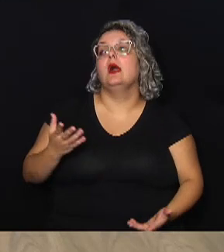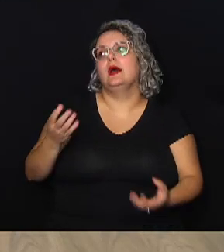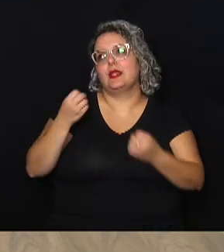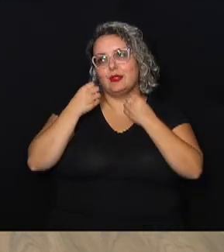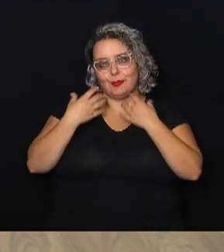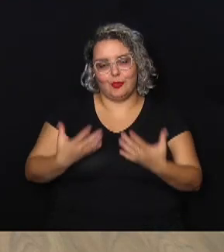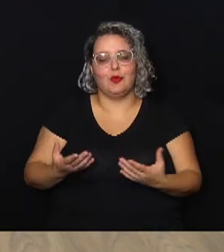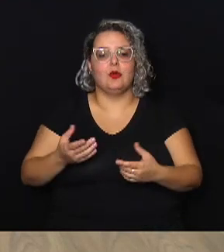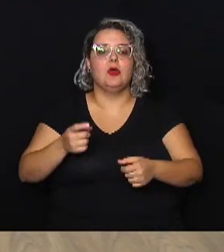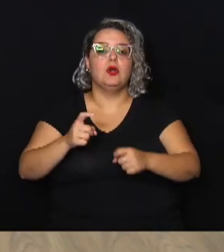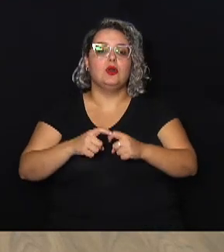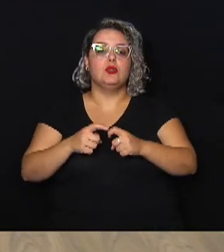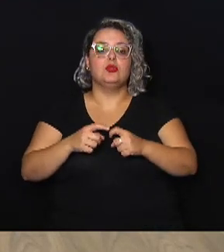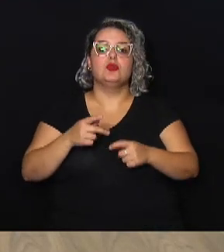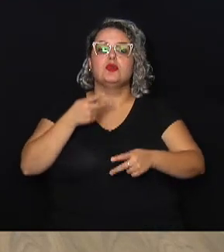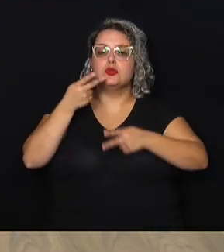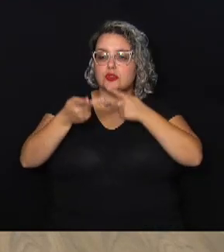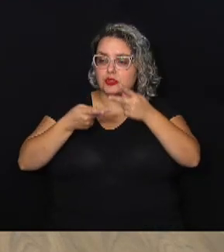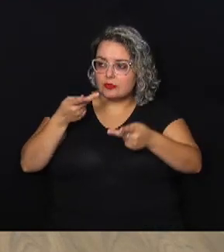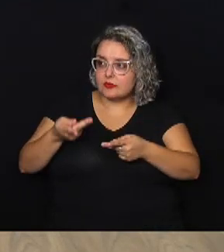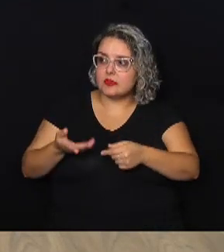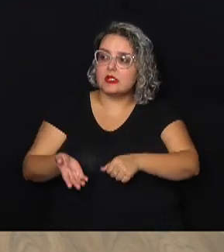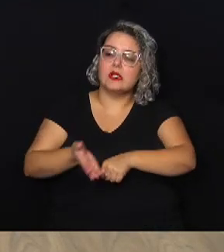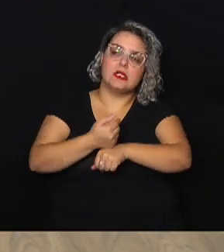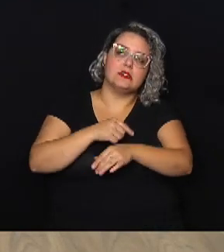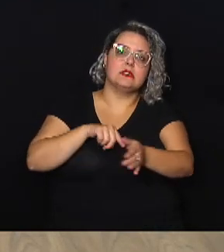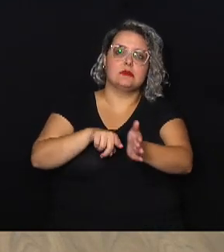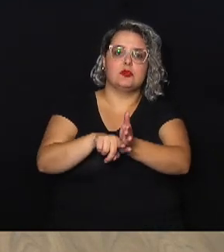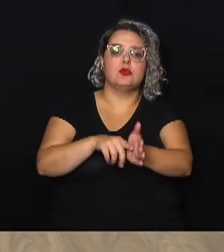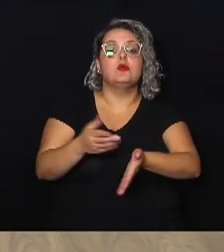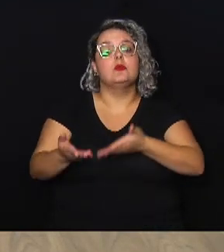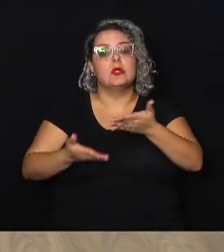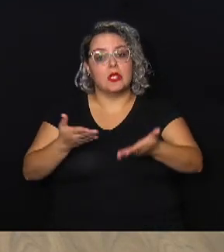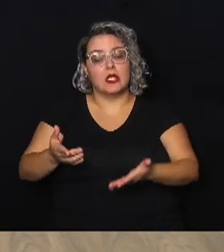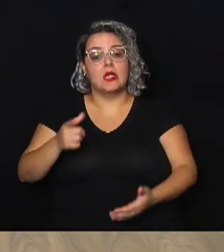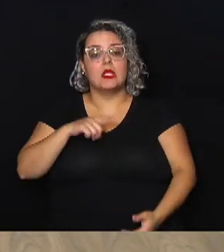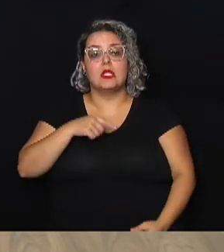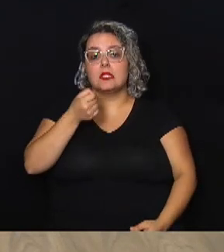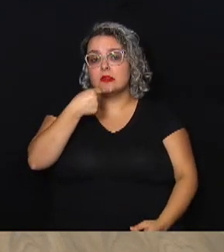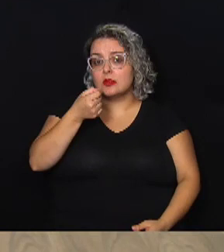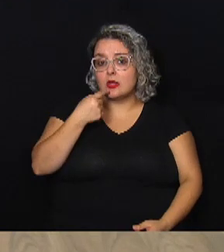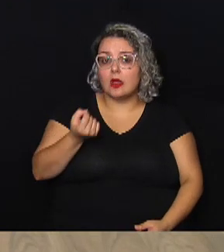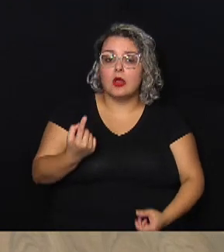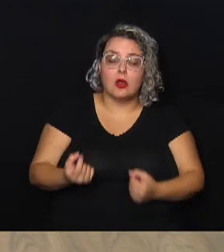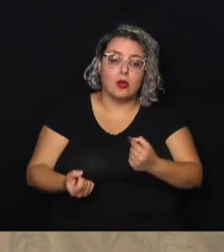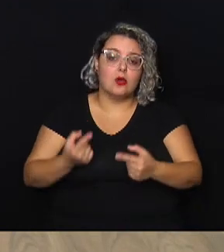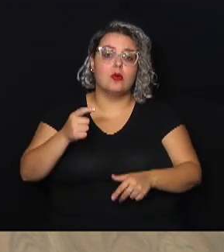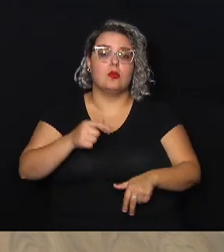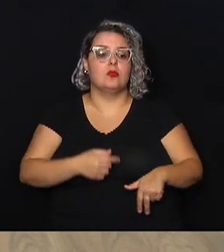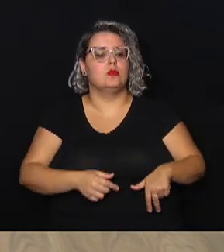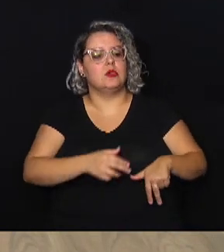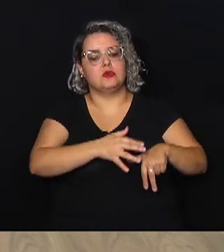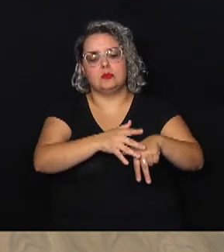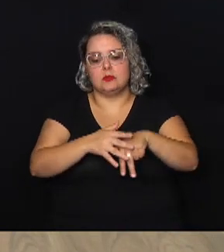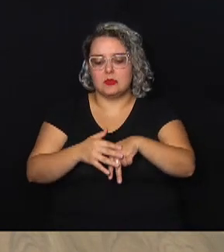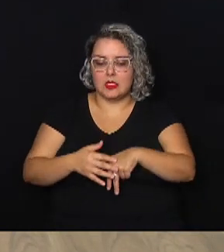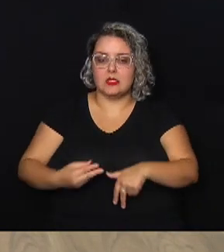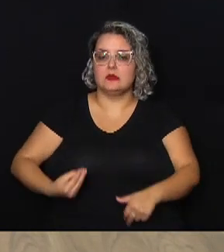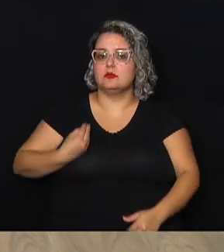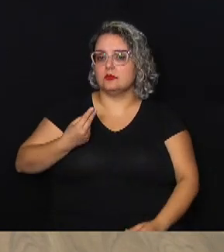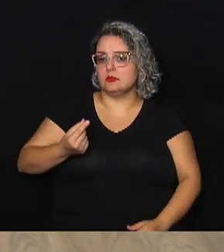antes, né, das perguntas sobre tratamento, né? O senhor disse que tem um comprimido que algumas pessoas tomam o resto da vida. Tem